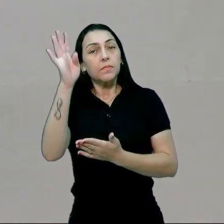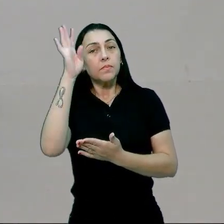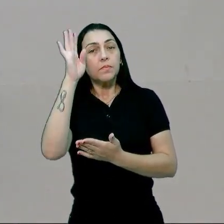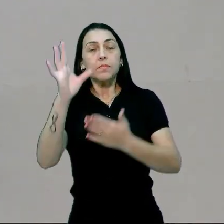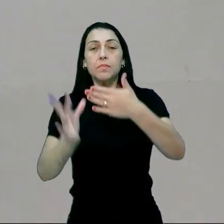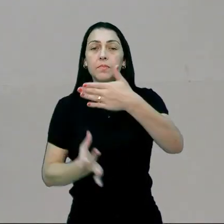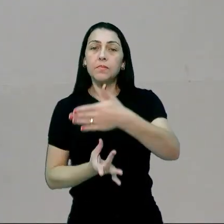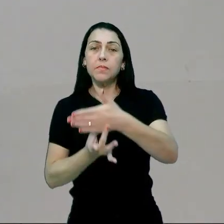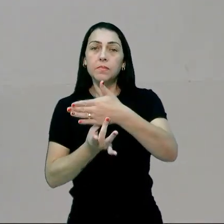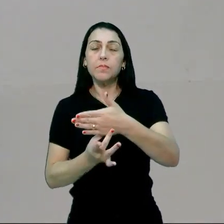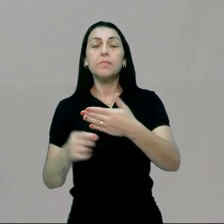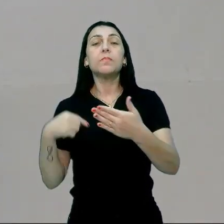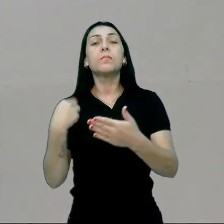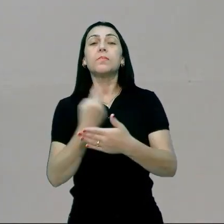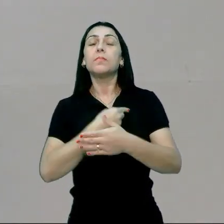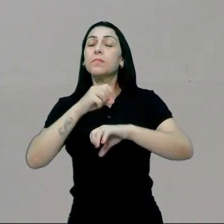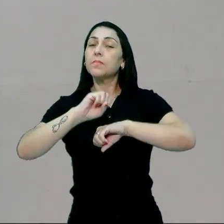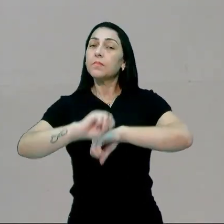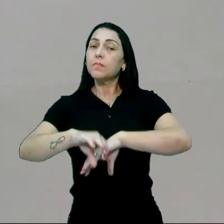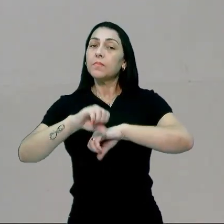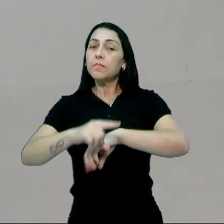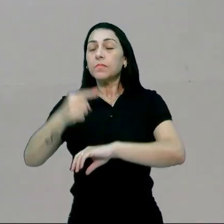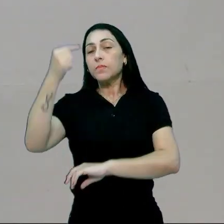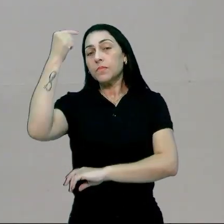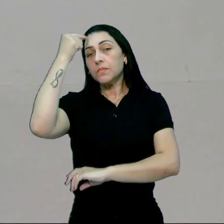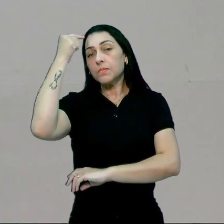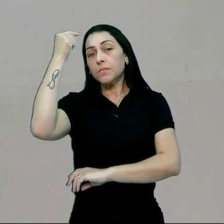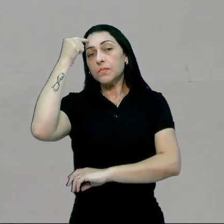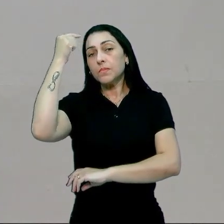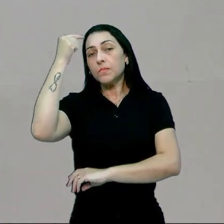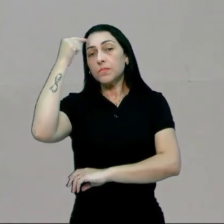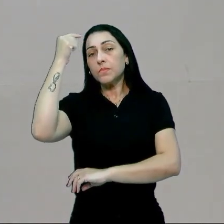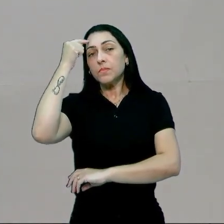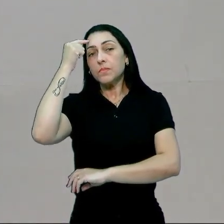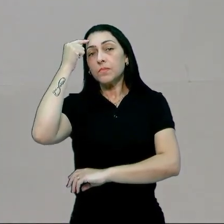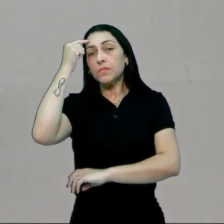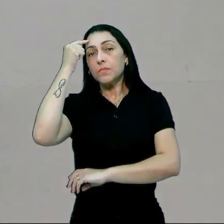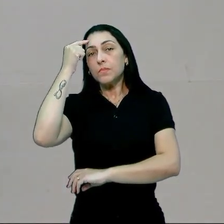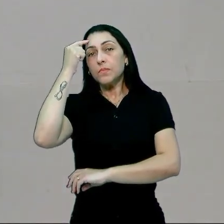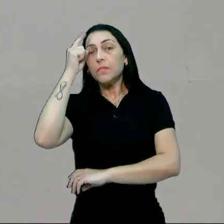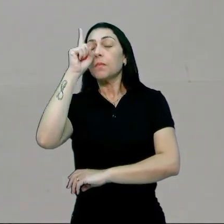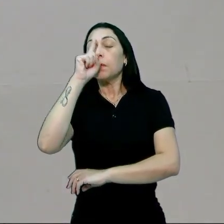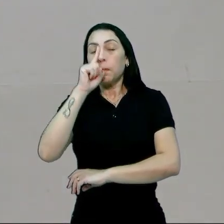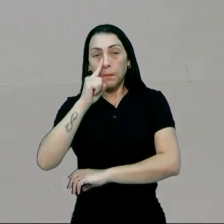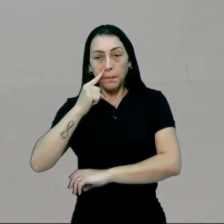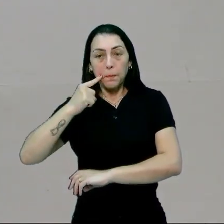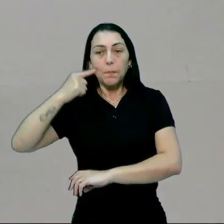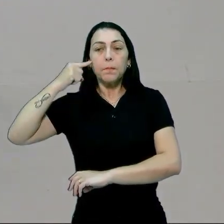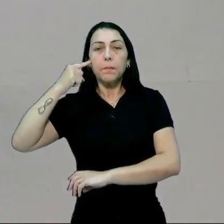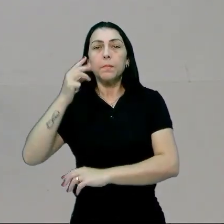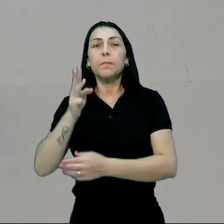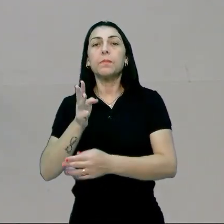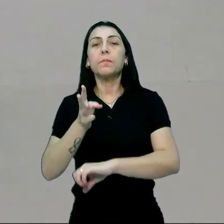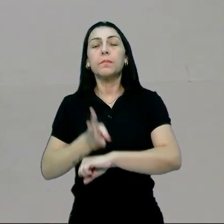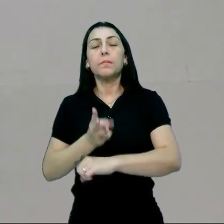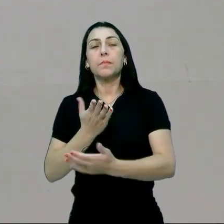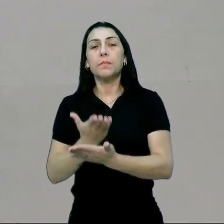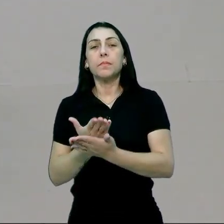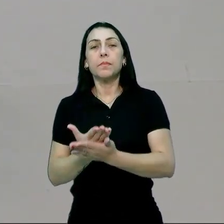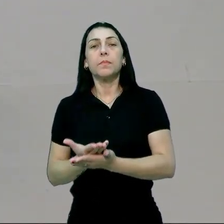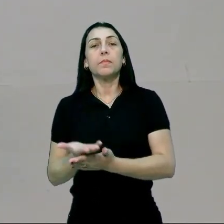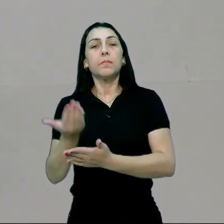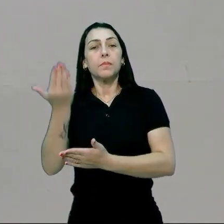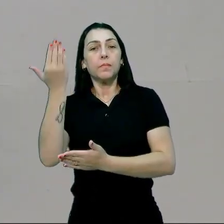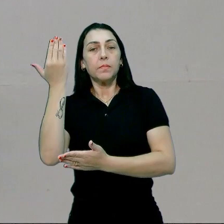clássicas, nós estamos tratando a respeito do pensamento durkheimiano. Na videoaula anterior, nós